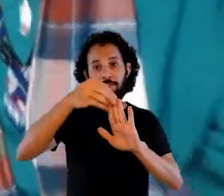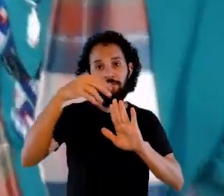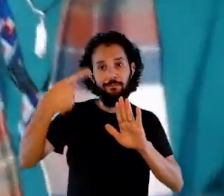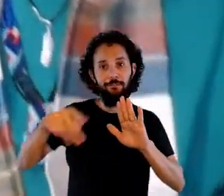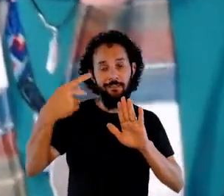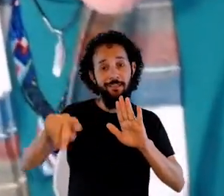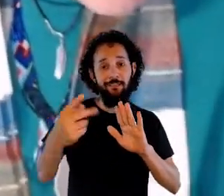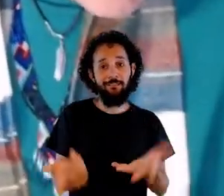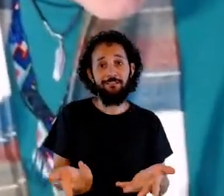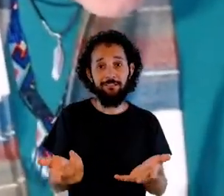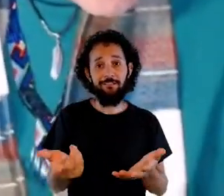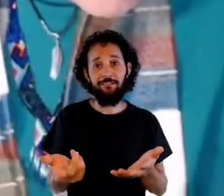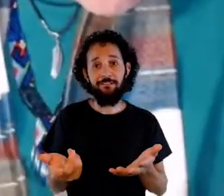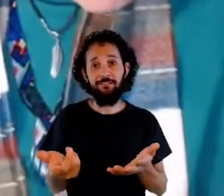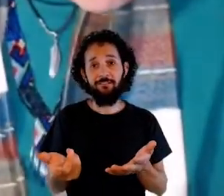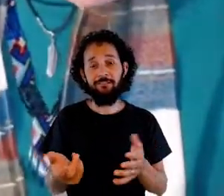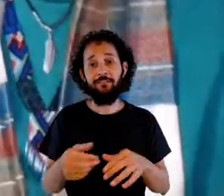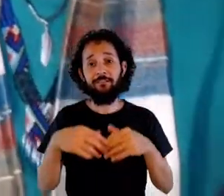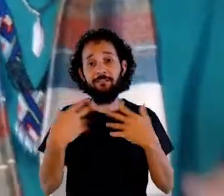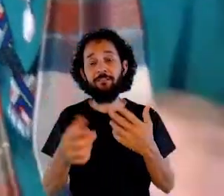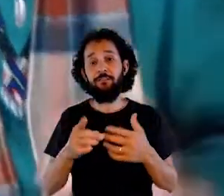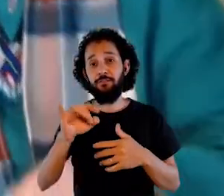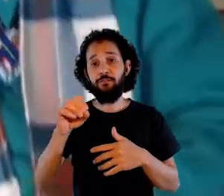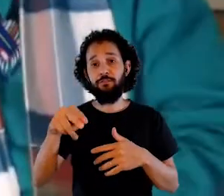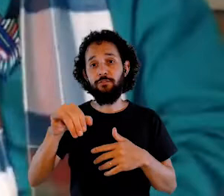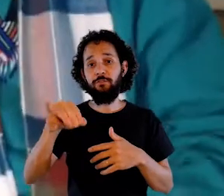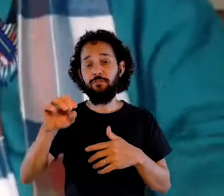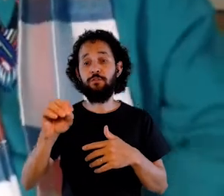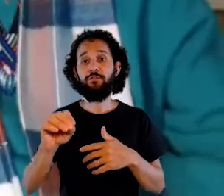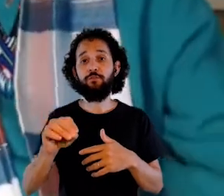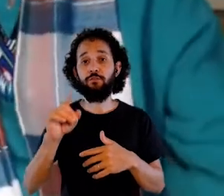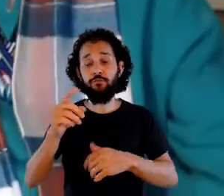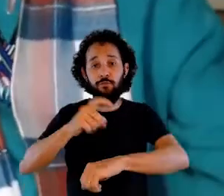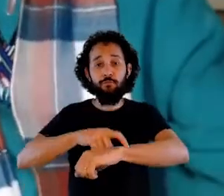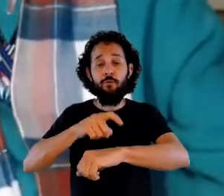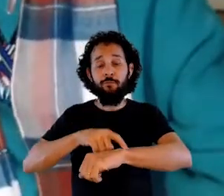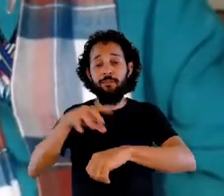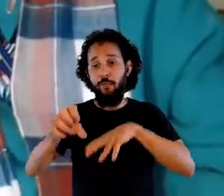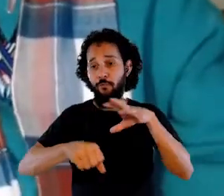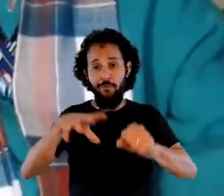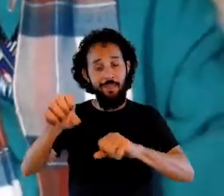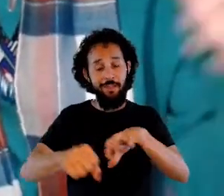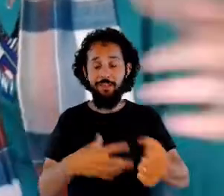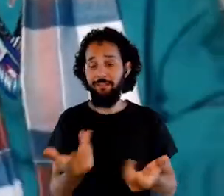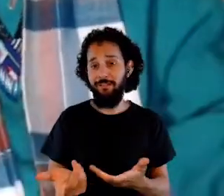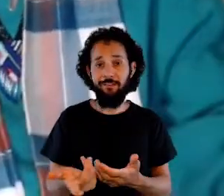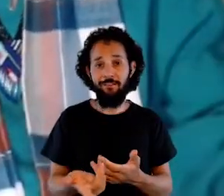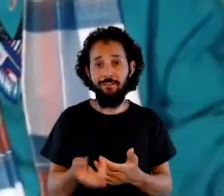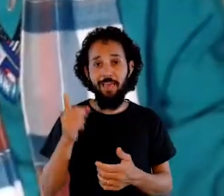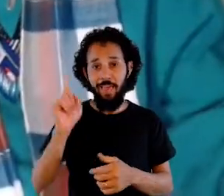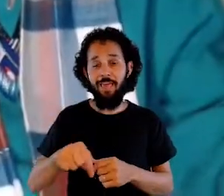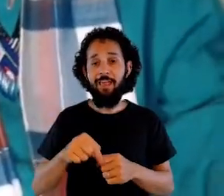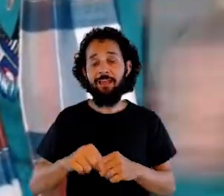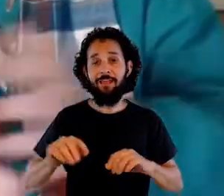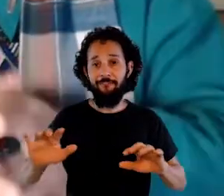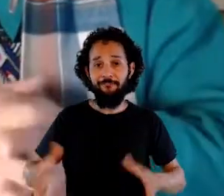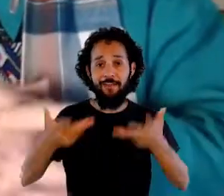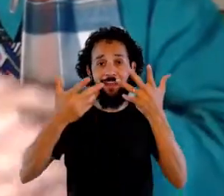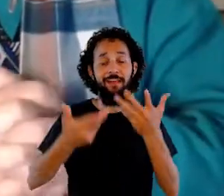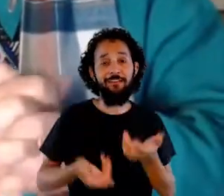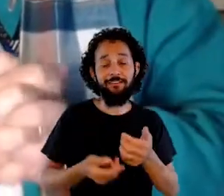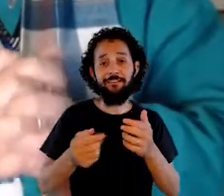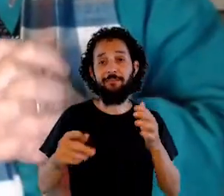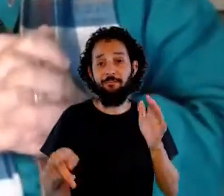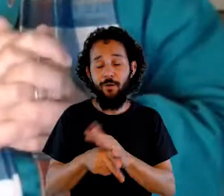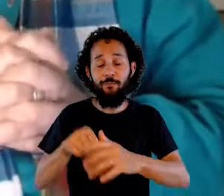O Dionísio, por exemplo, principalmente no momento da colheita, né? Que eram as grandes festas dionisíacas, eram no verão, no momento da